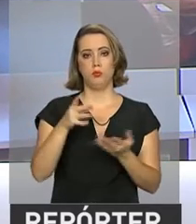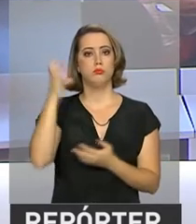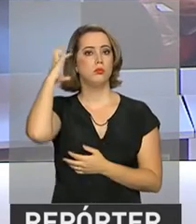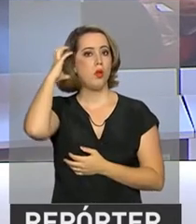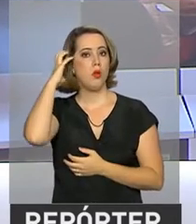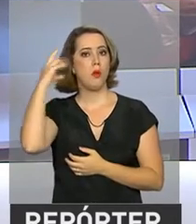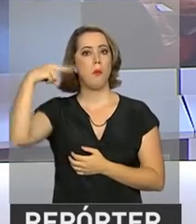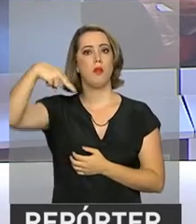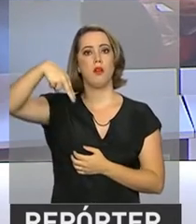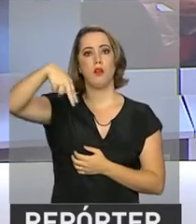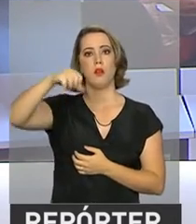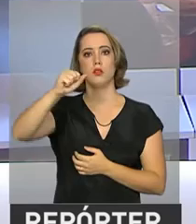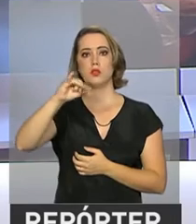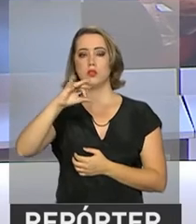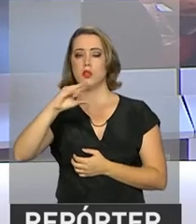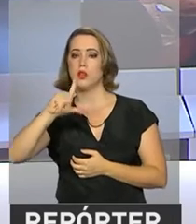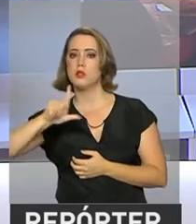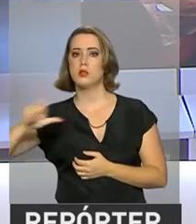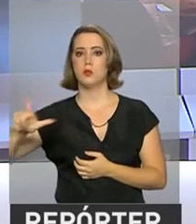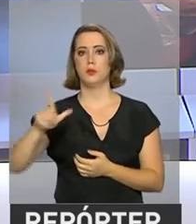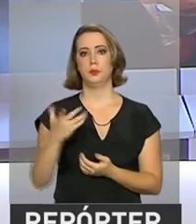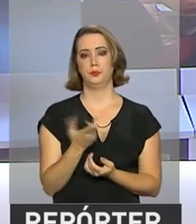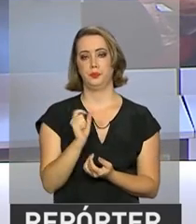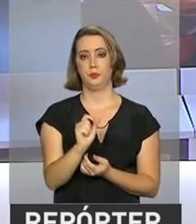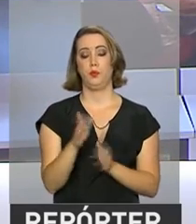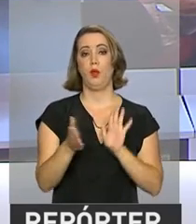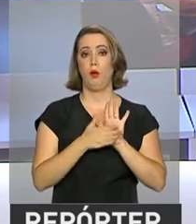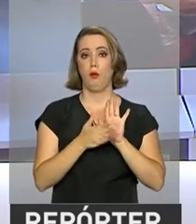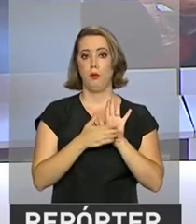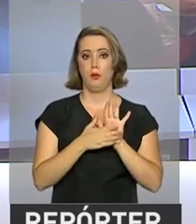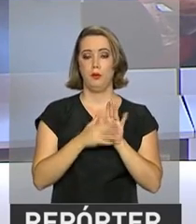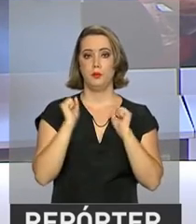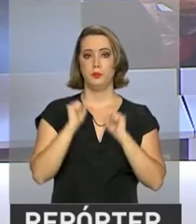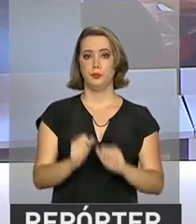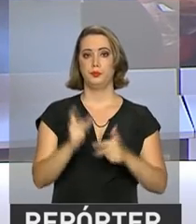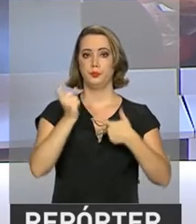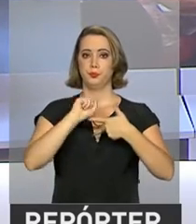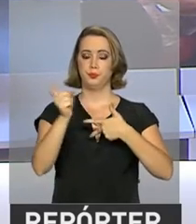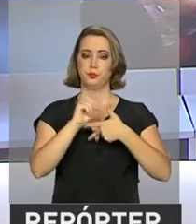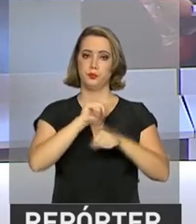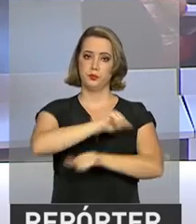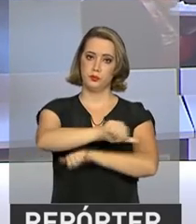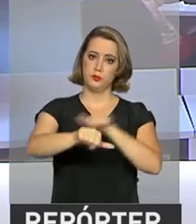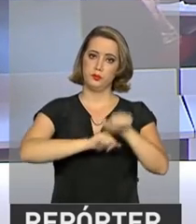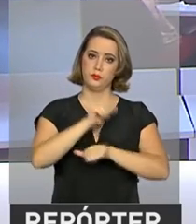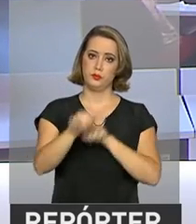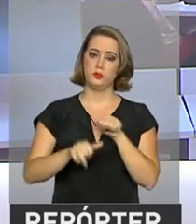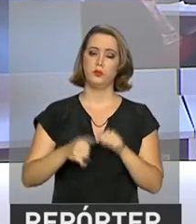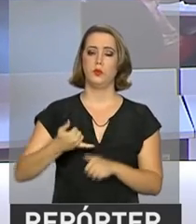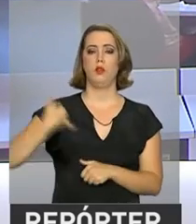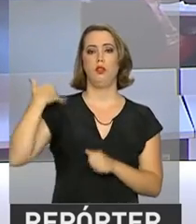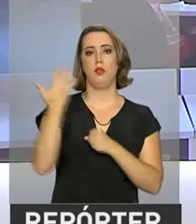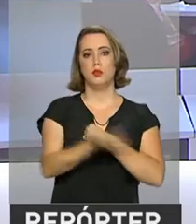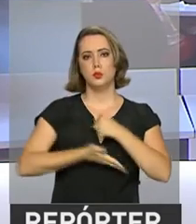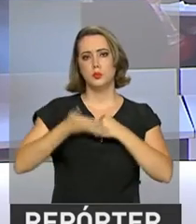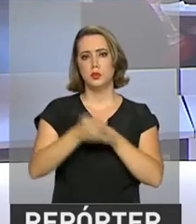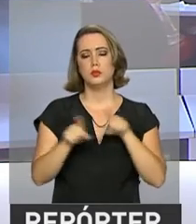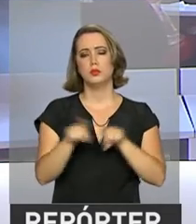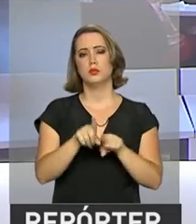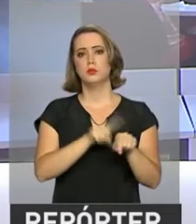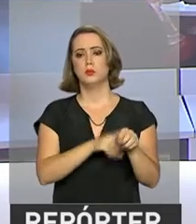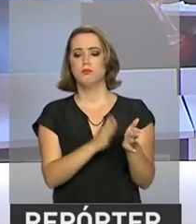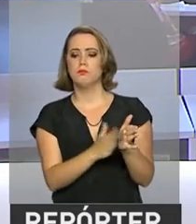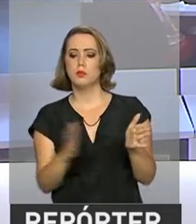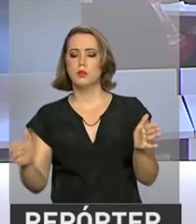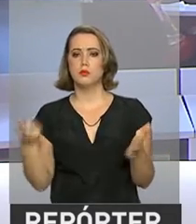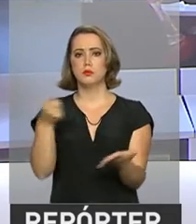emissora da empresa brasil de comunicação a proposta do poder executivo prevê mudanças nas regras de idade mínima e tempo de